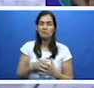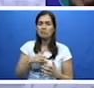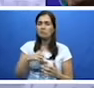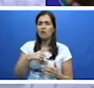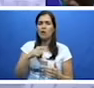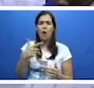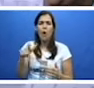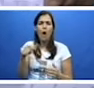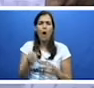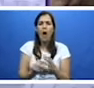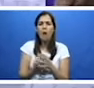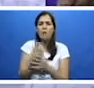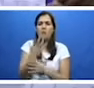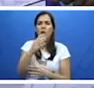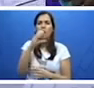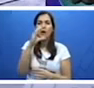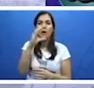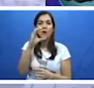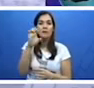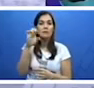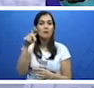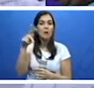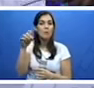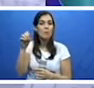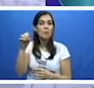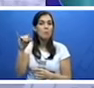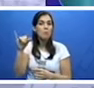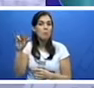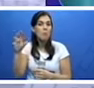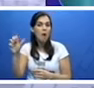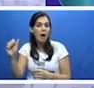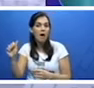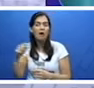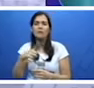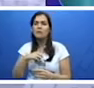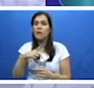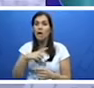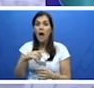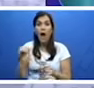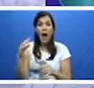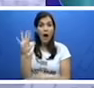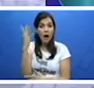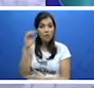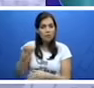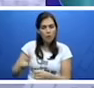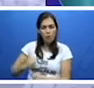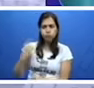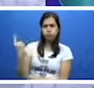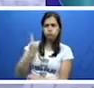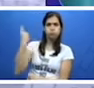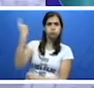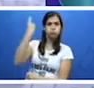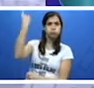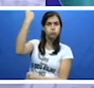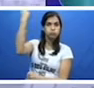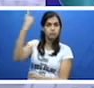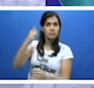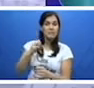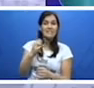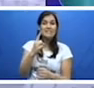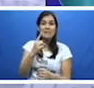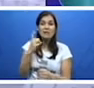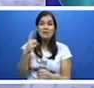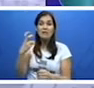apareceu ao longo da linha de evolução é uma planta que atualmente tem uma representante um uma um indivíduo que tem cerca de